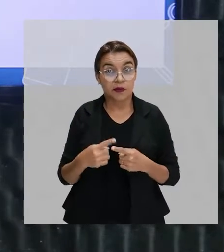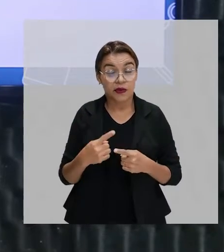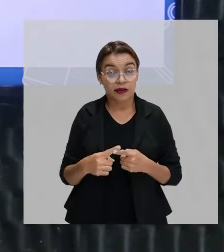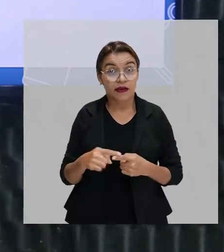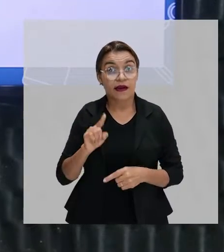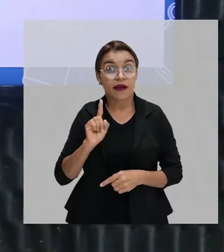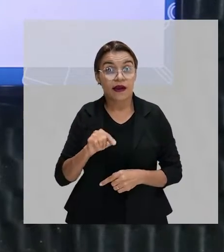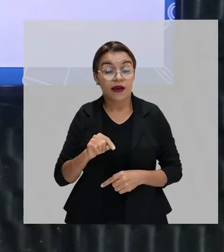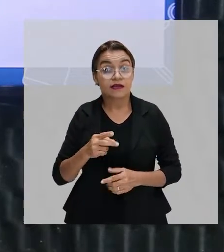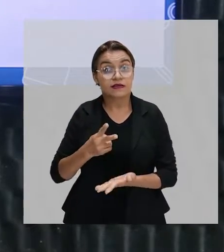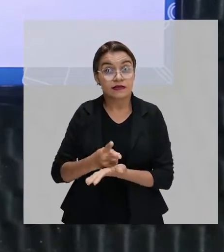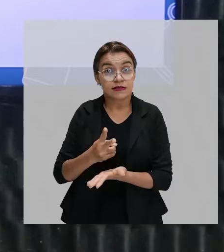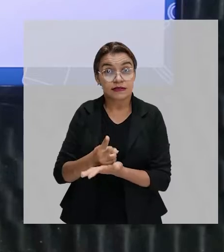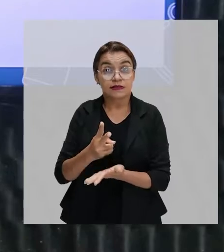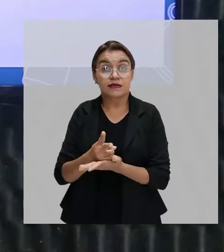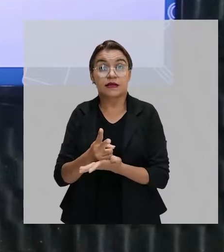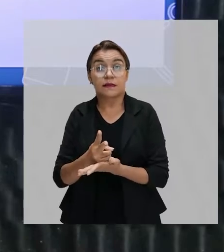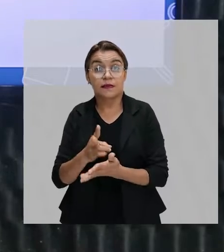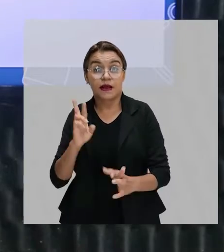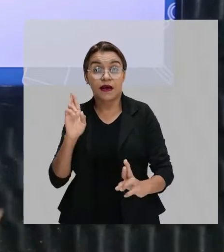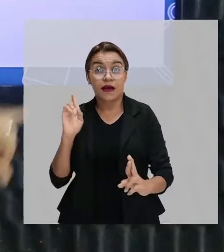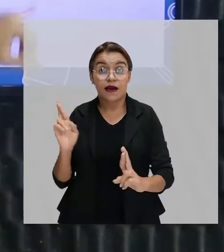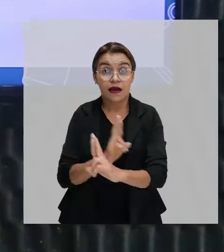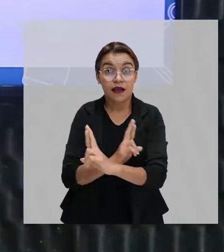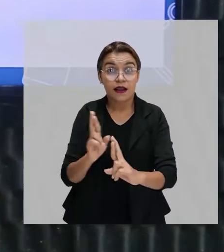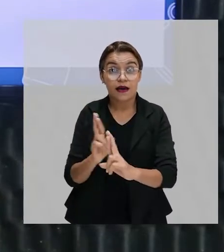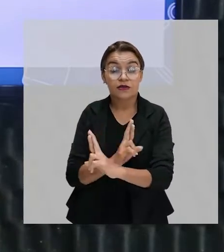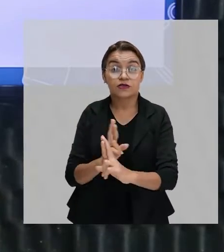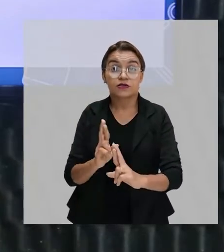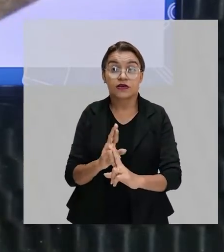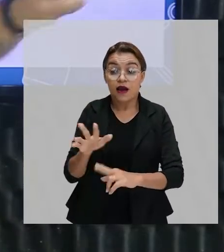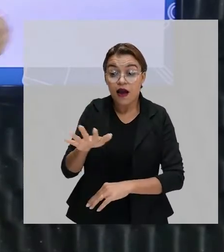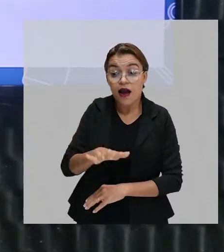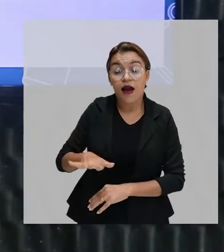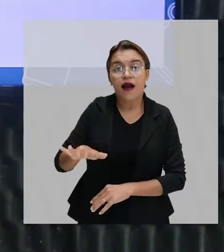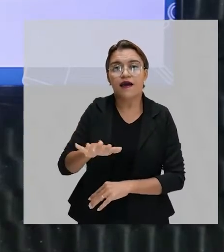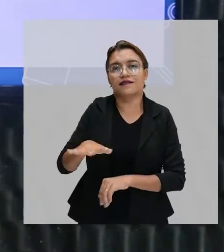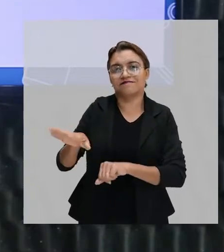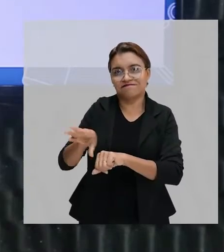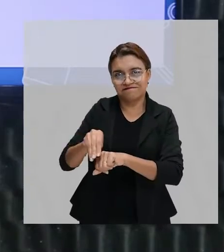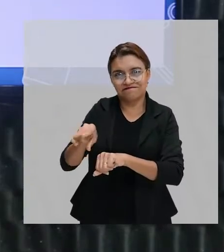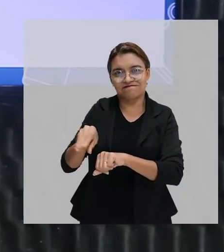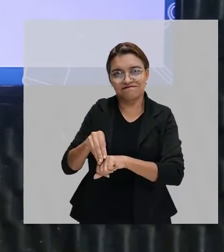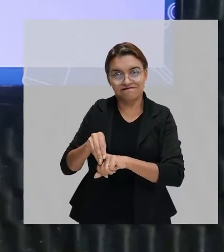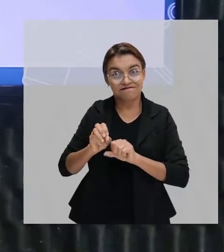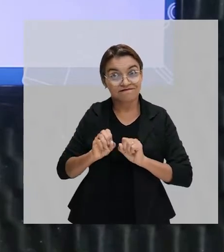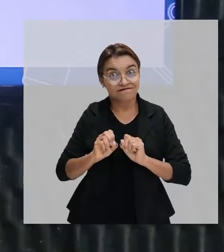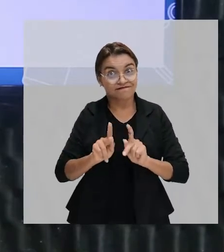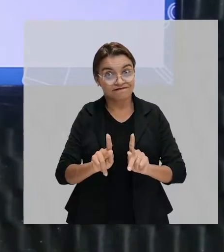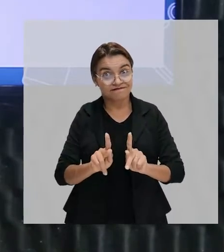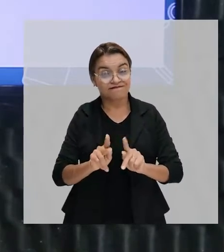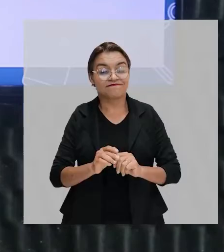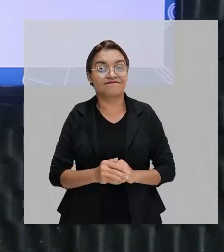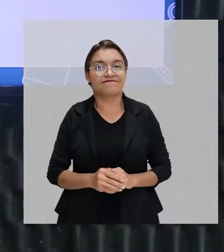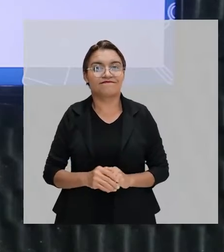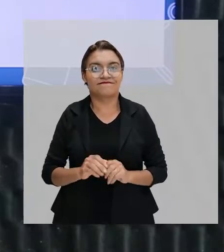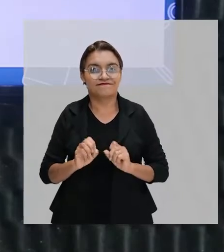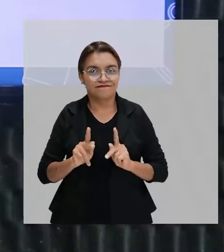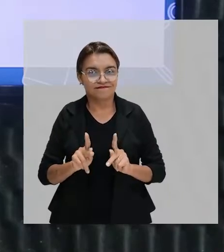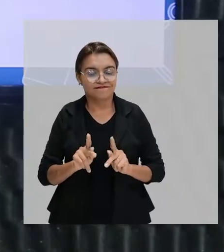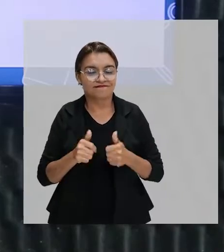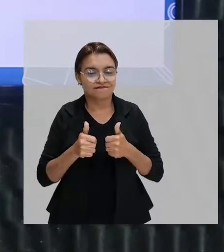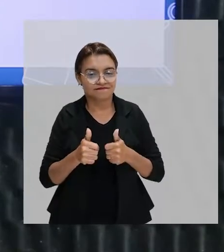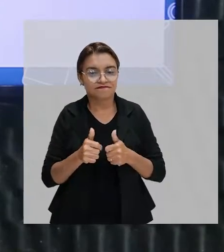física sempre vai estar relacionada à que a área de conhecimento certo tranquilo